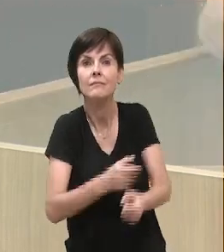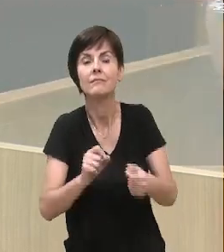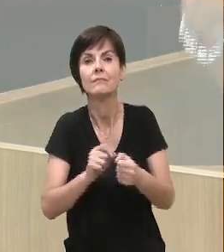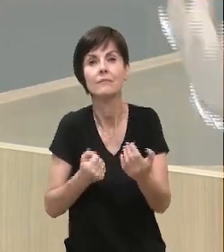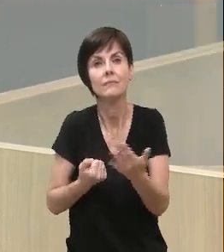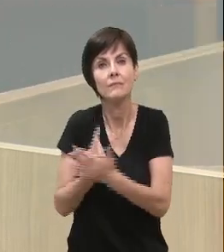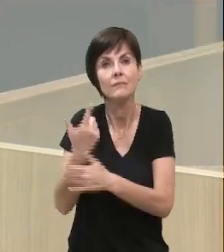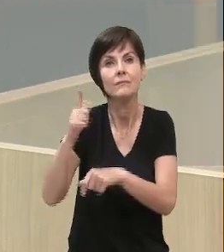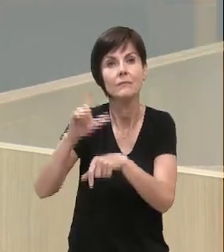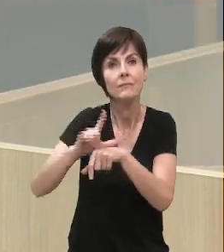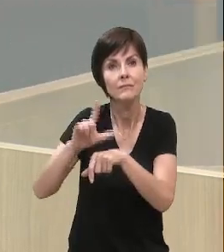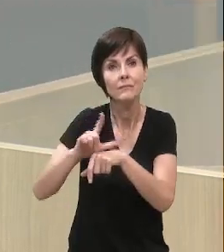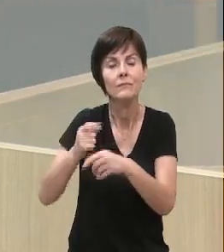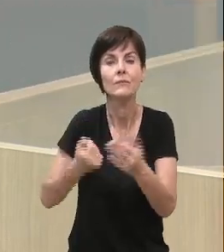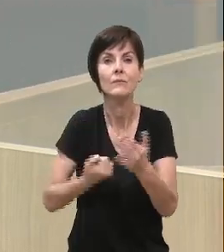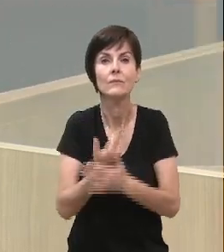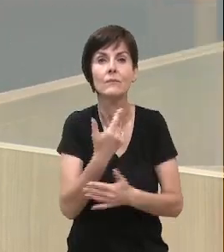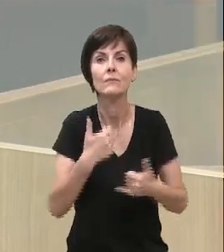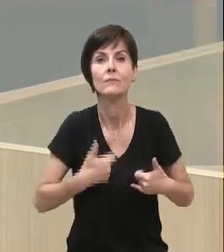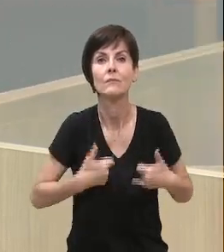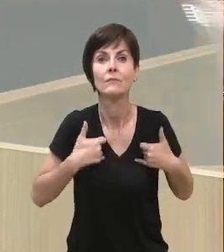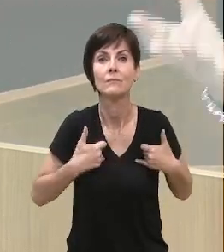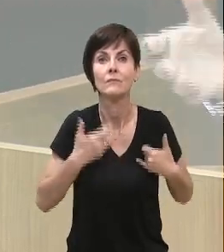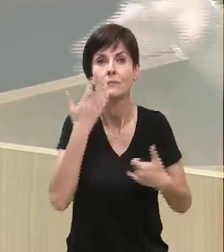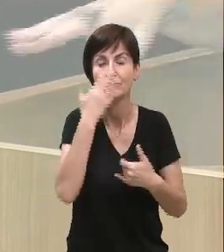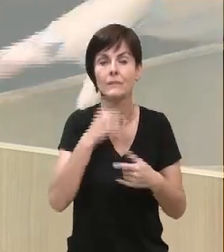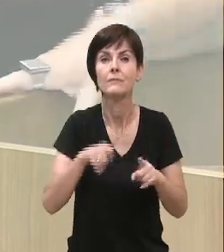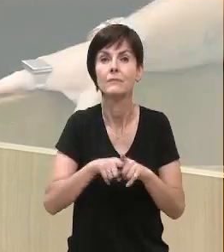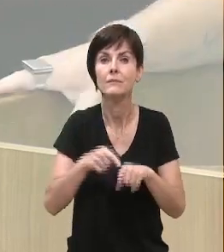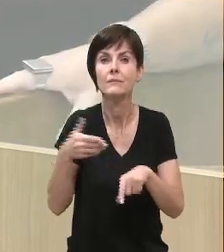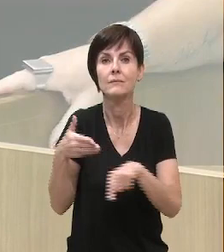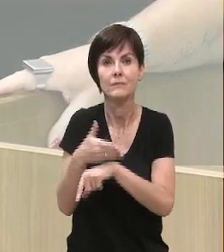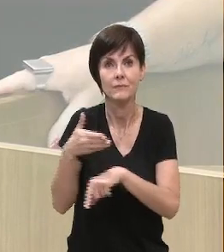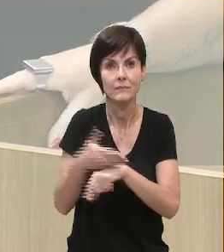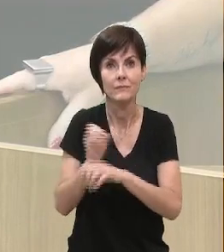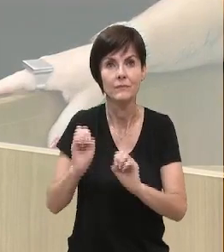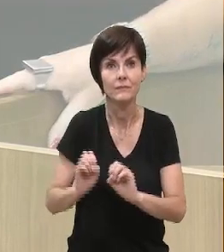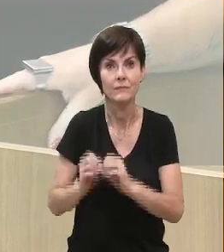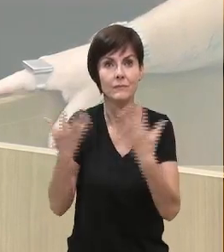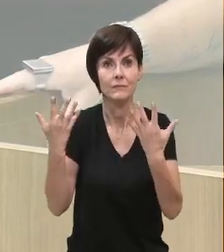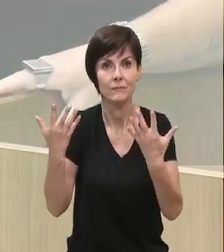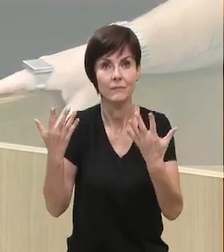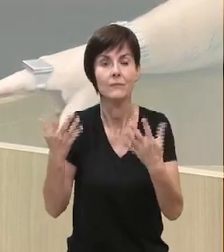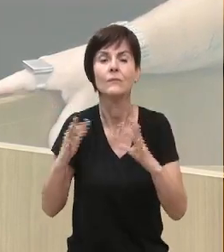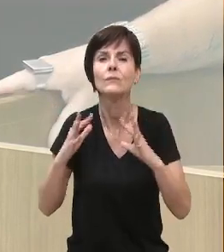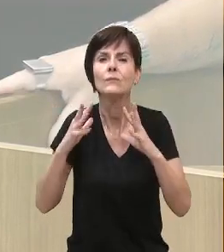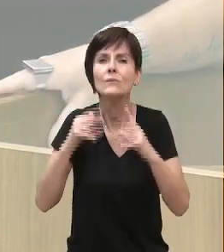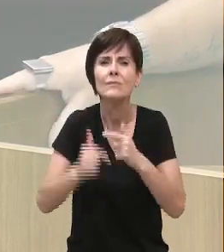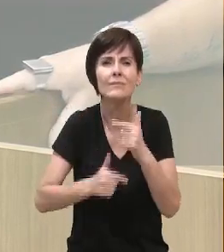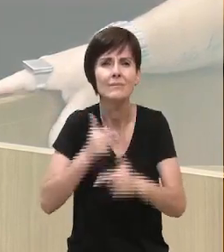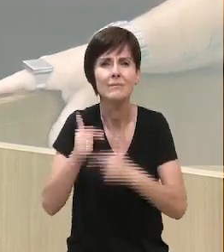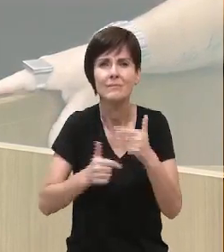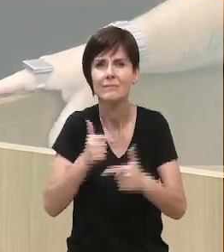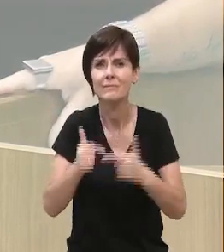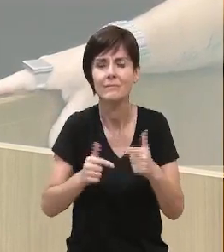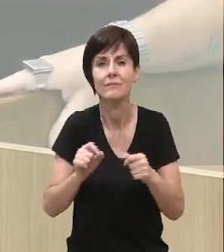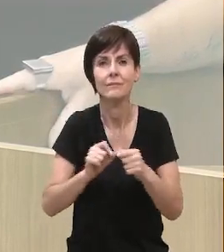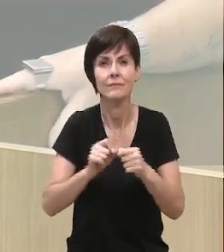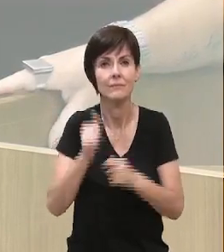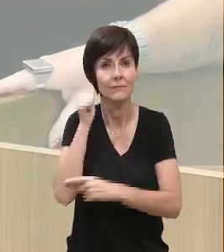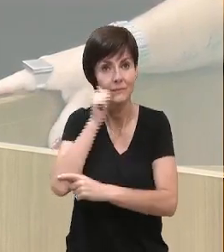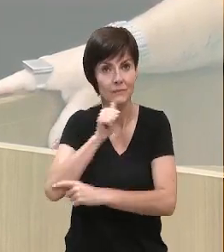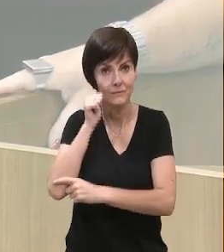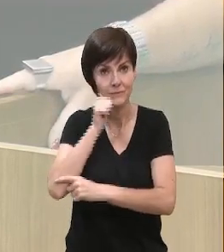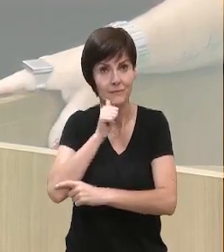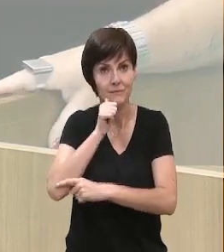para o aniversário que a criança tem que levar numa festa. Todo esse trabalho que